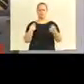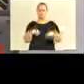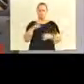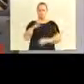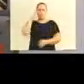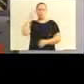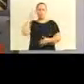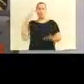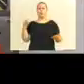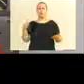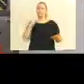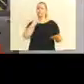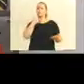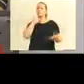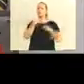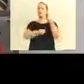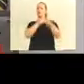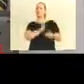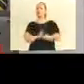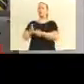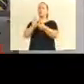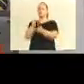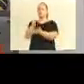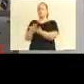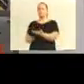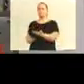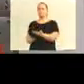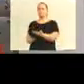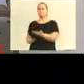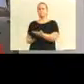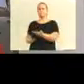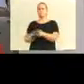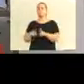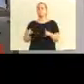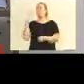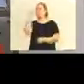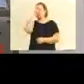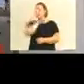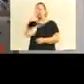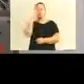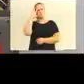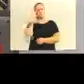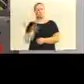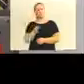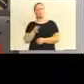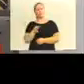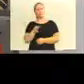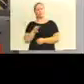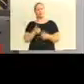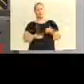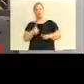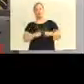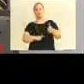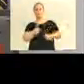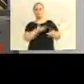tem poder e não poderia também repassar dessa forma. Mas então fica difícil fazer essa avaliação e concedo a parte, vereador Ivanato, a Vossa Excelência, certamente